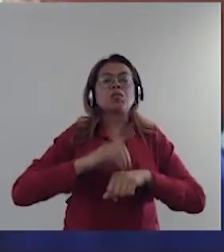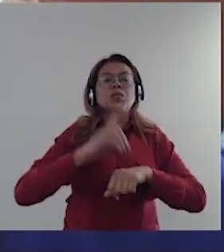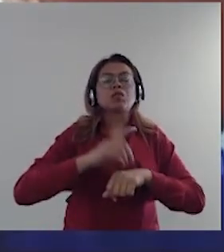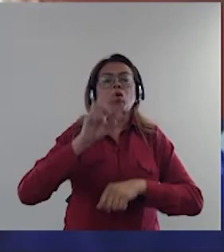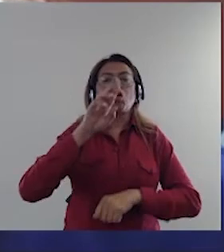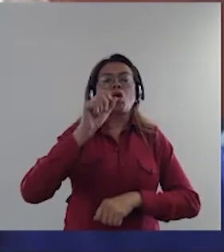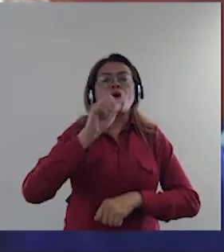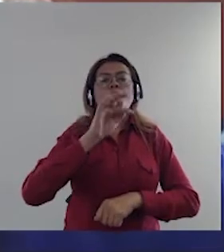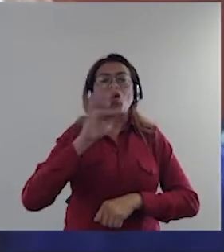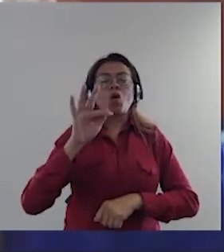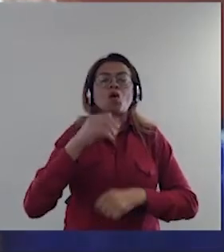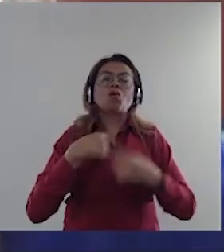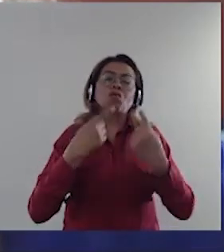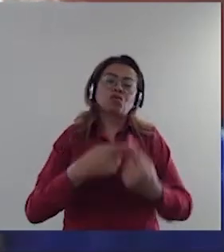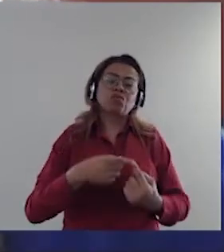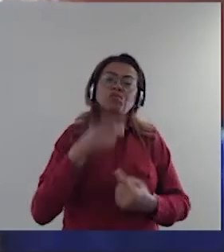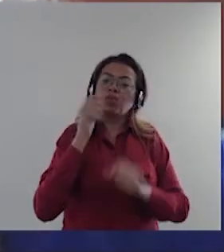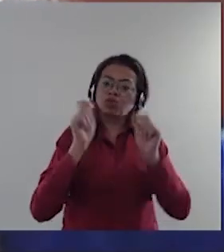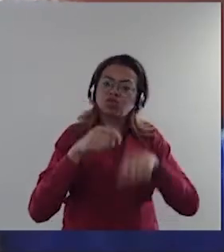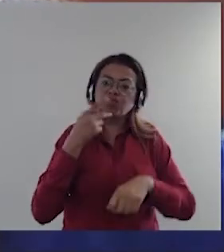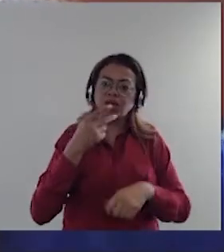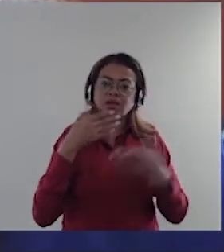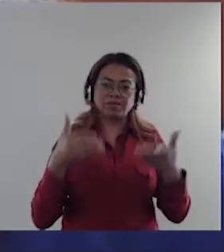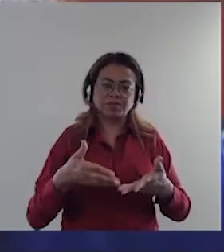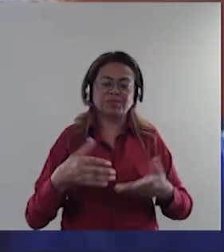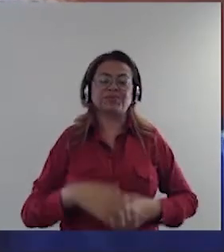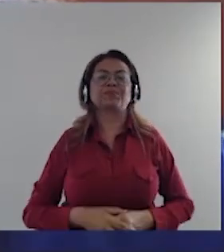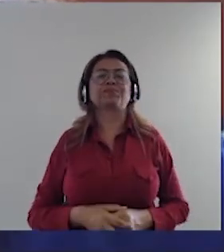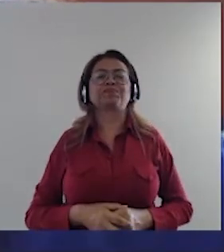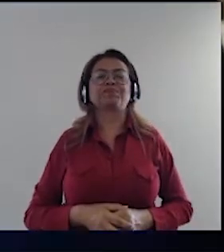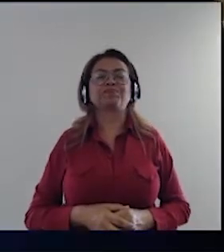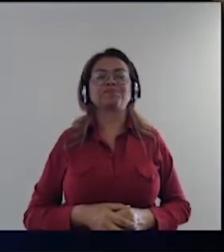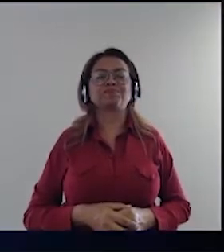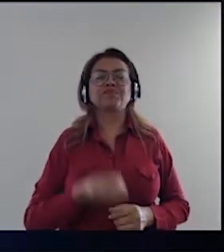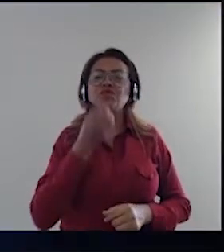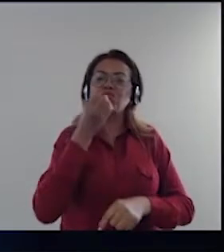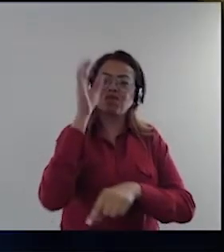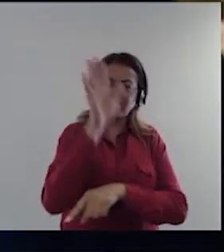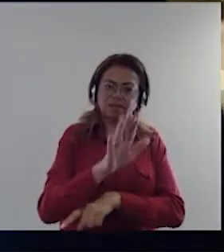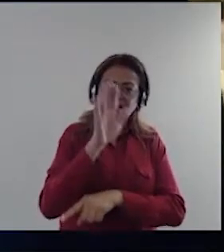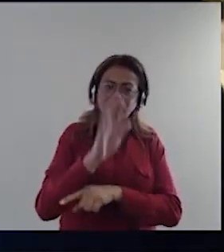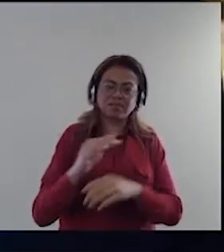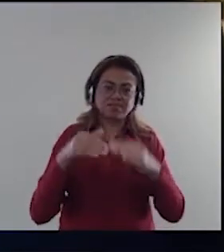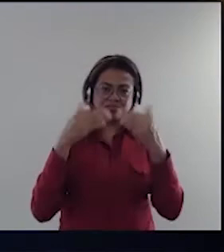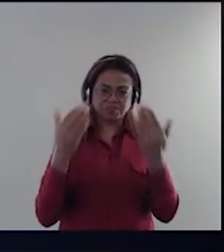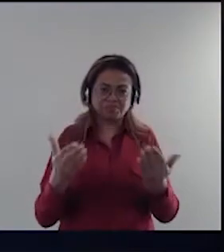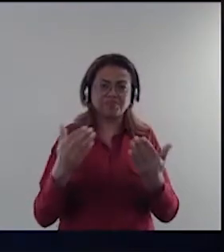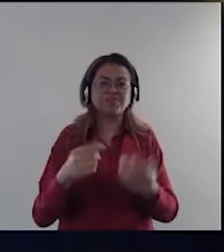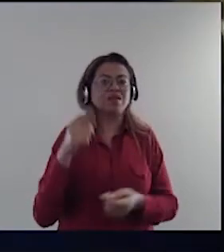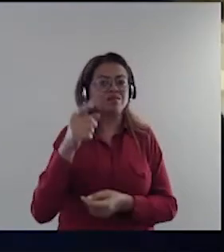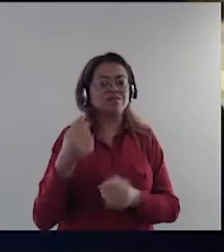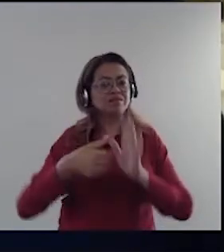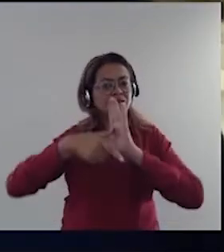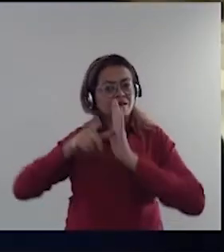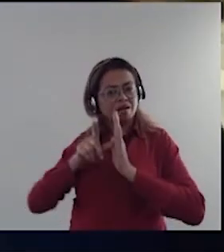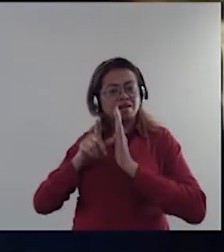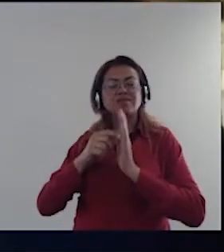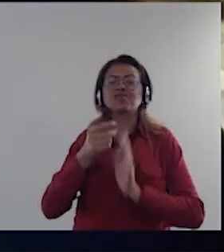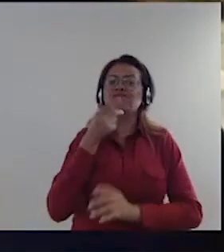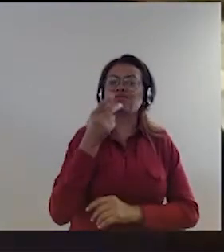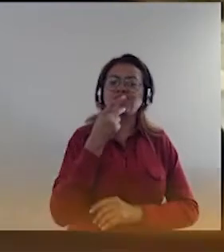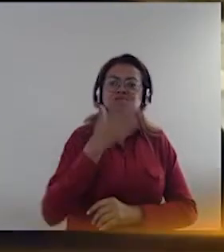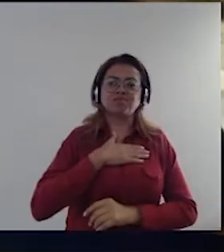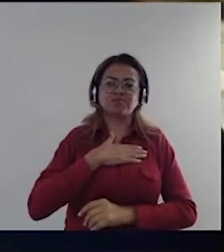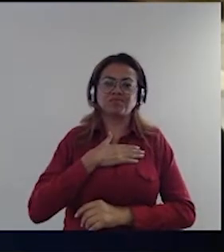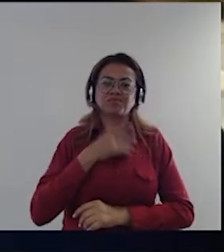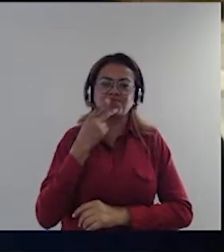Madaleno. Com a palavra, Dr. Rolf Madaleno. Boa tarde a todos, aos que me antecederam, a doutora